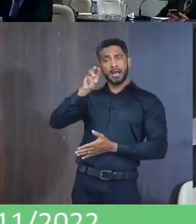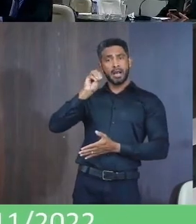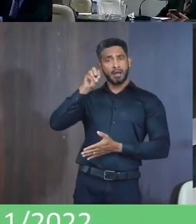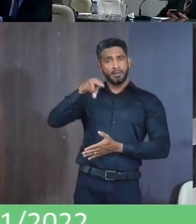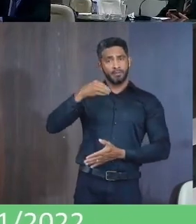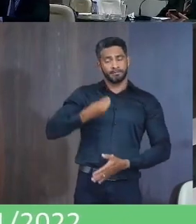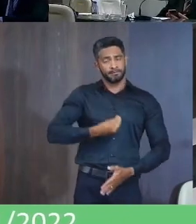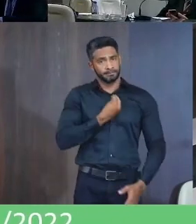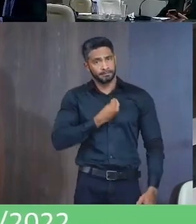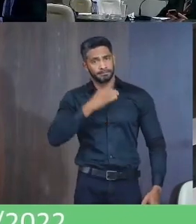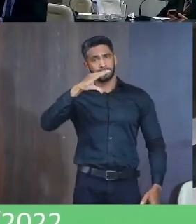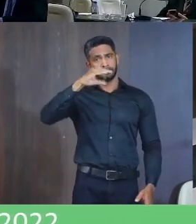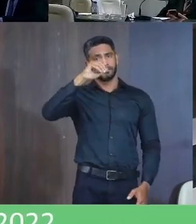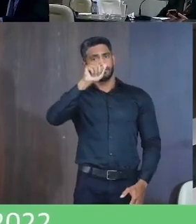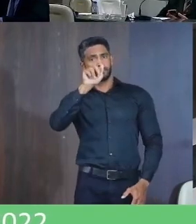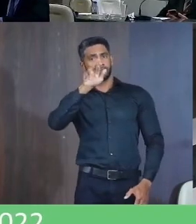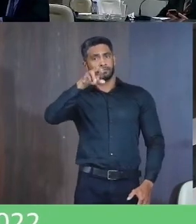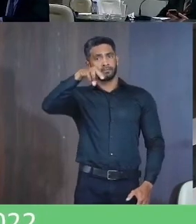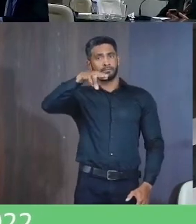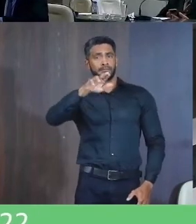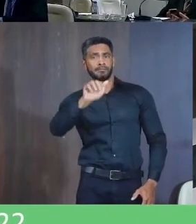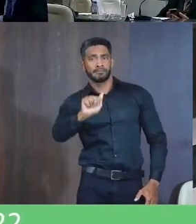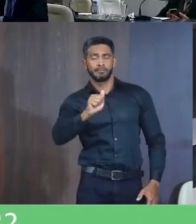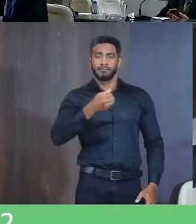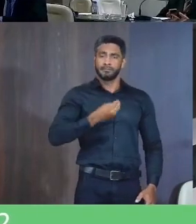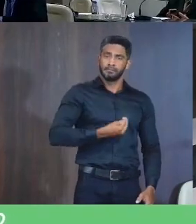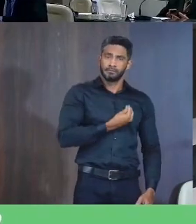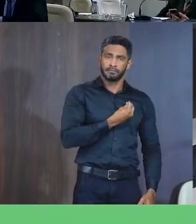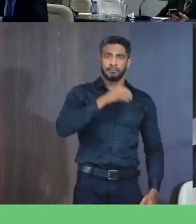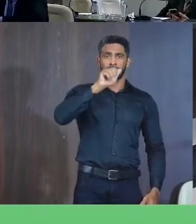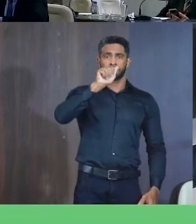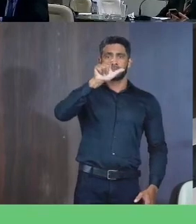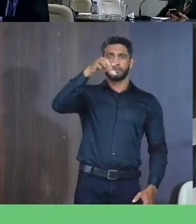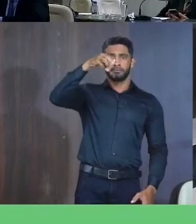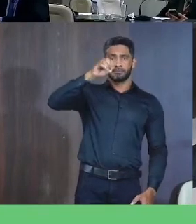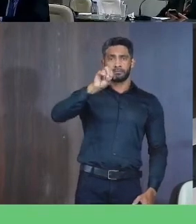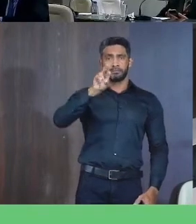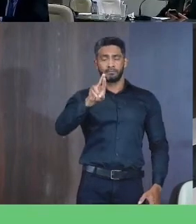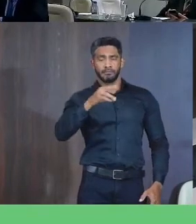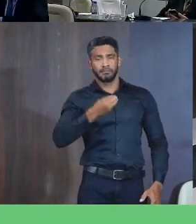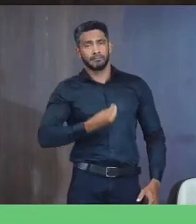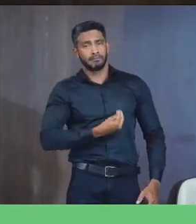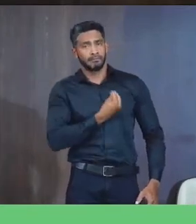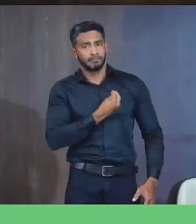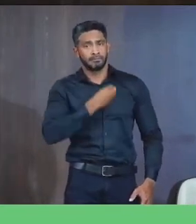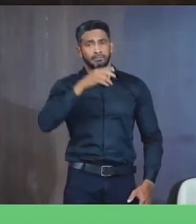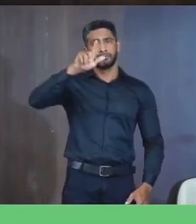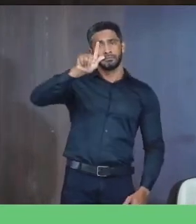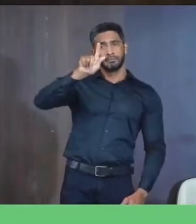a